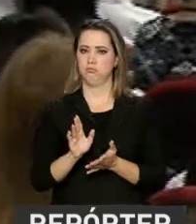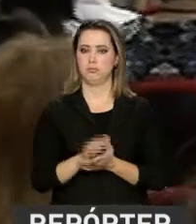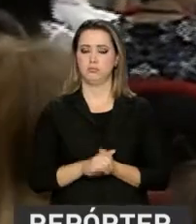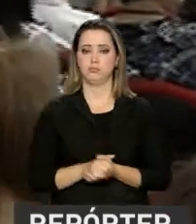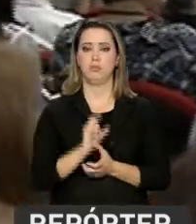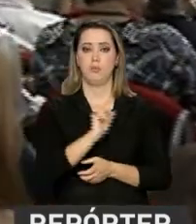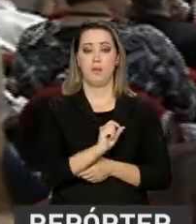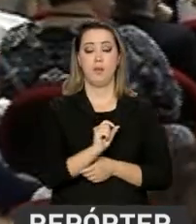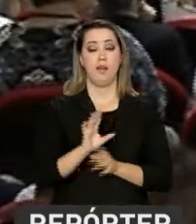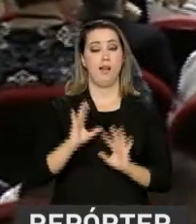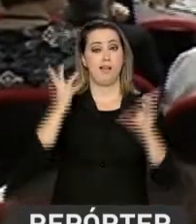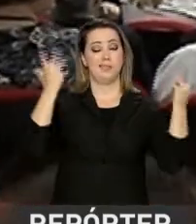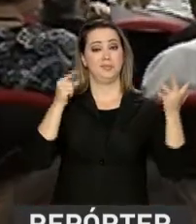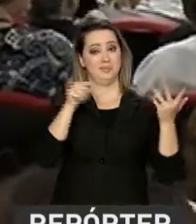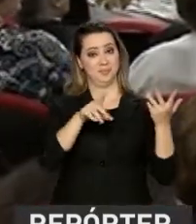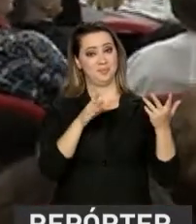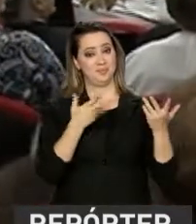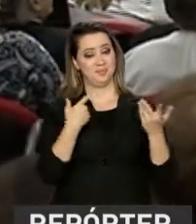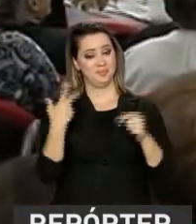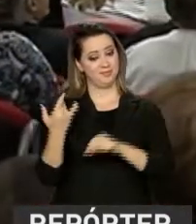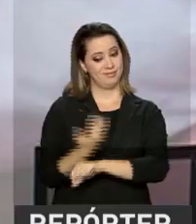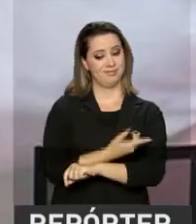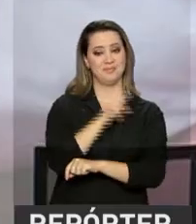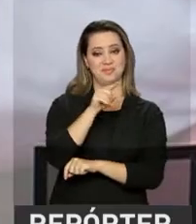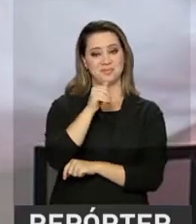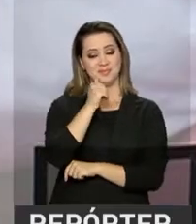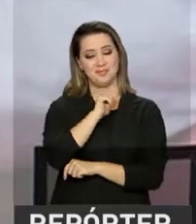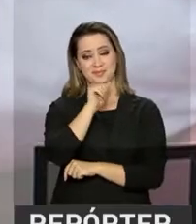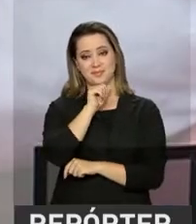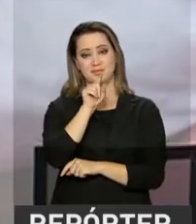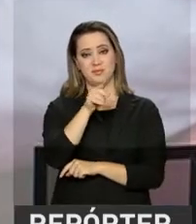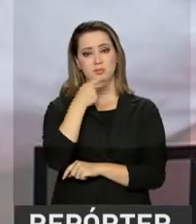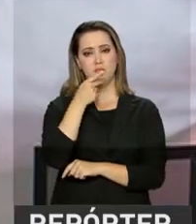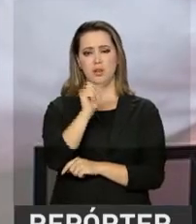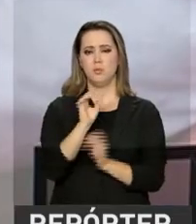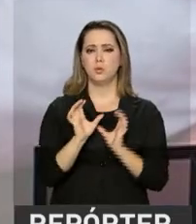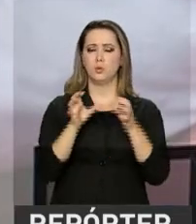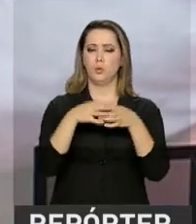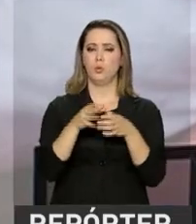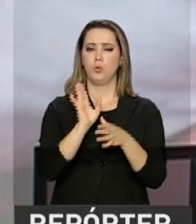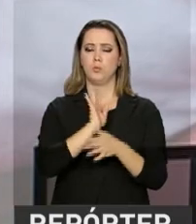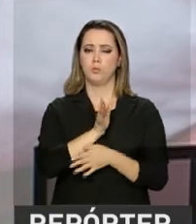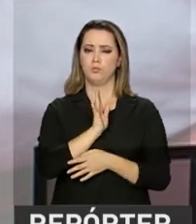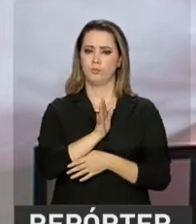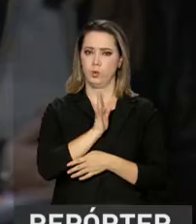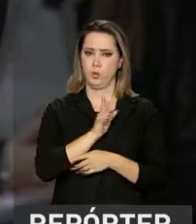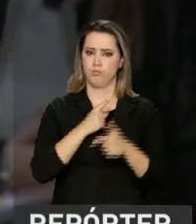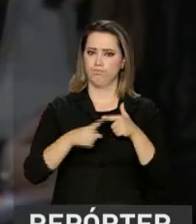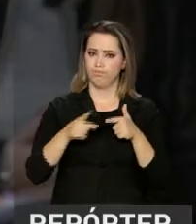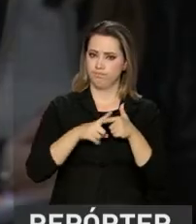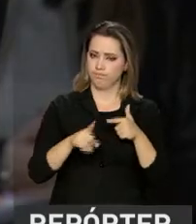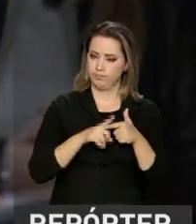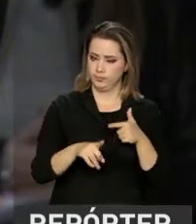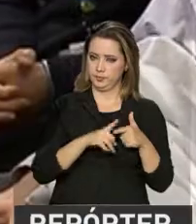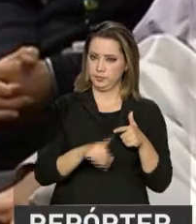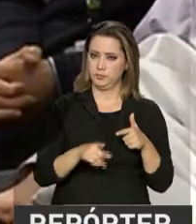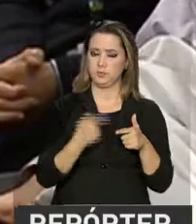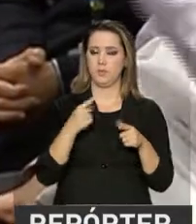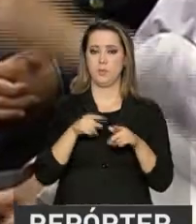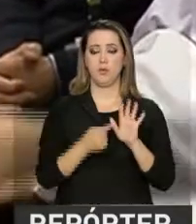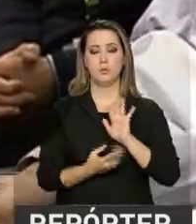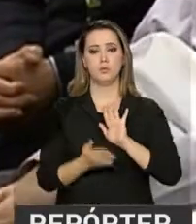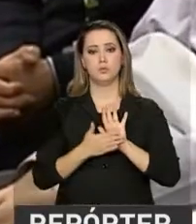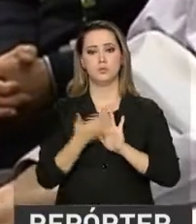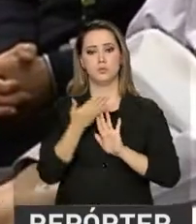janaína fazem parte do plano nacional de assistência à criança com cardiopatia congênita apresentado há médicos representantes de hospitais